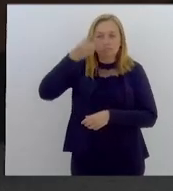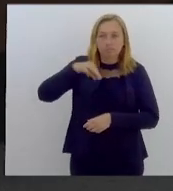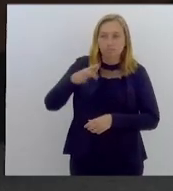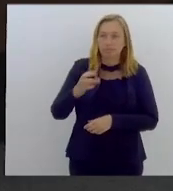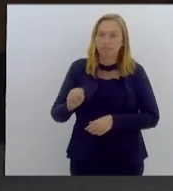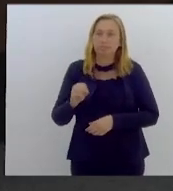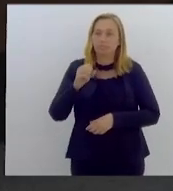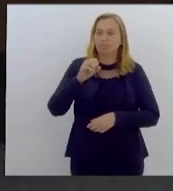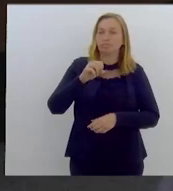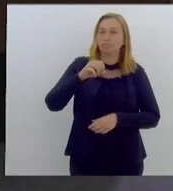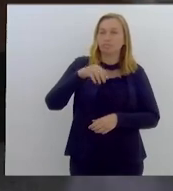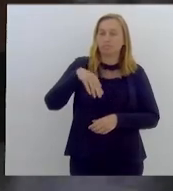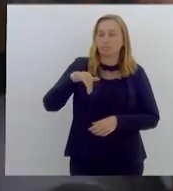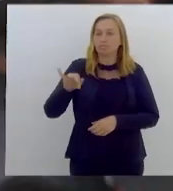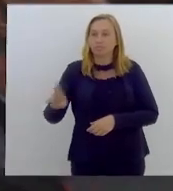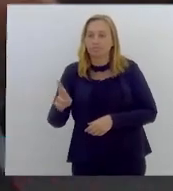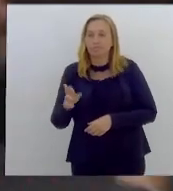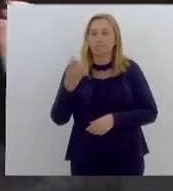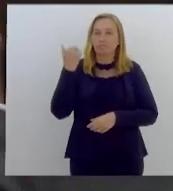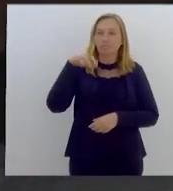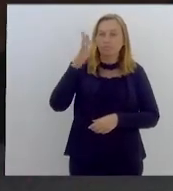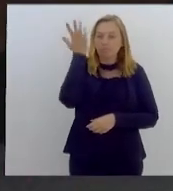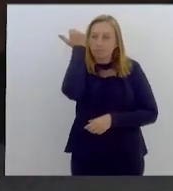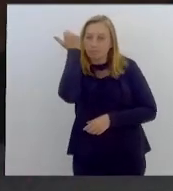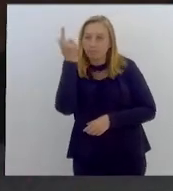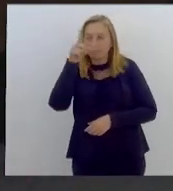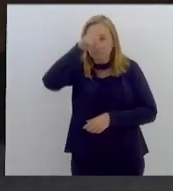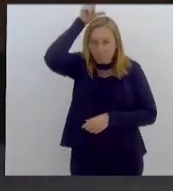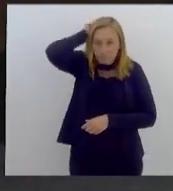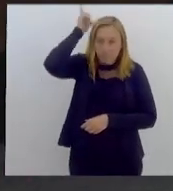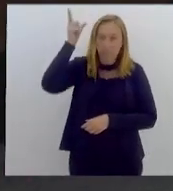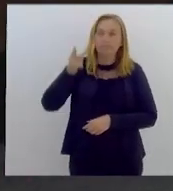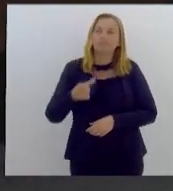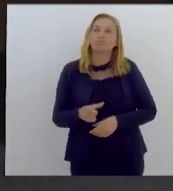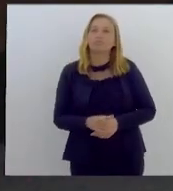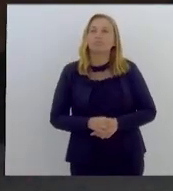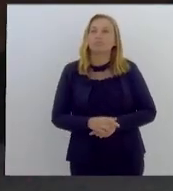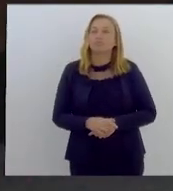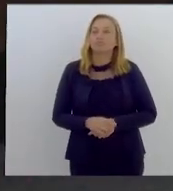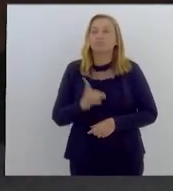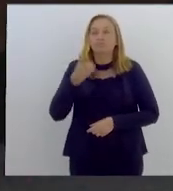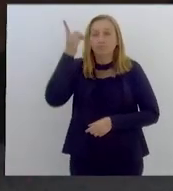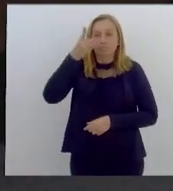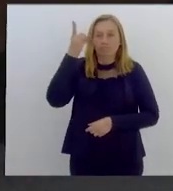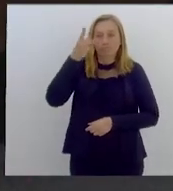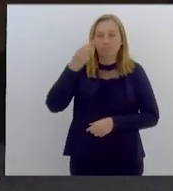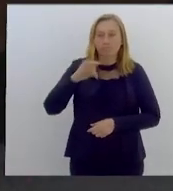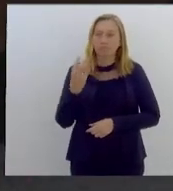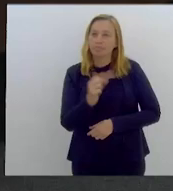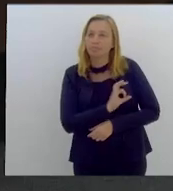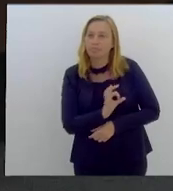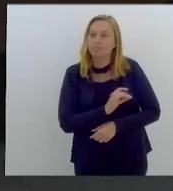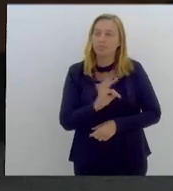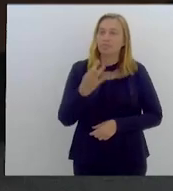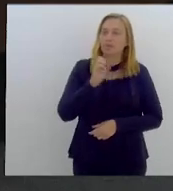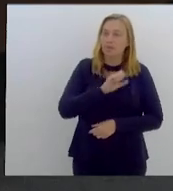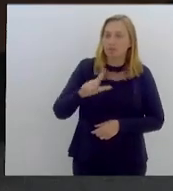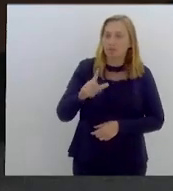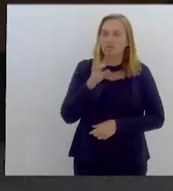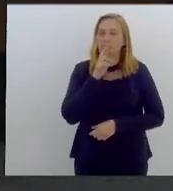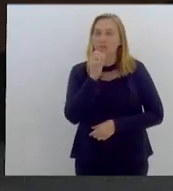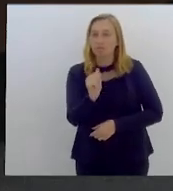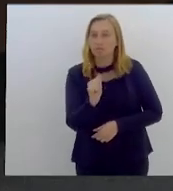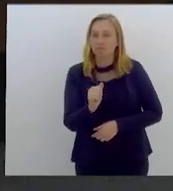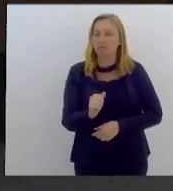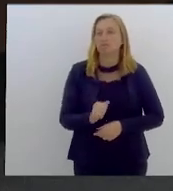Chico Machado, Anderson Moraes, Eleomar Coelho, Zeidan e Luiz Paulo como membros efetivos e deputada Marta Rocha, Coronel Salema, Luiz Martins e Rodrigo Amorim como